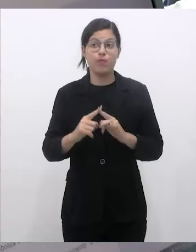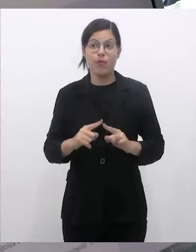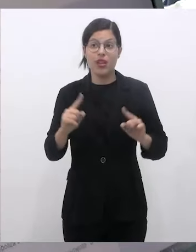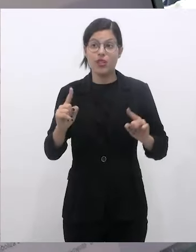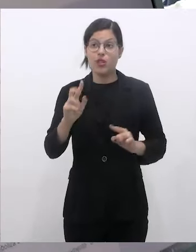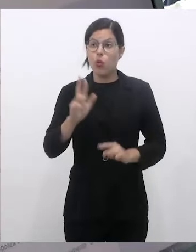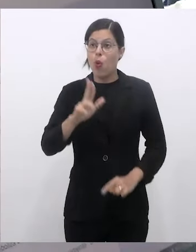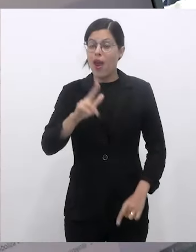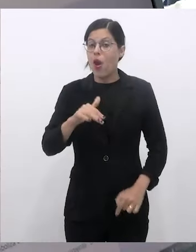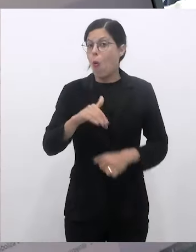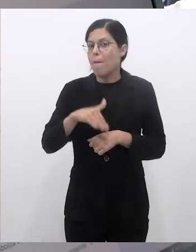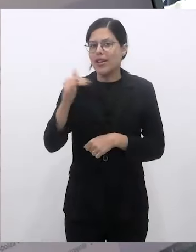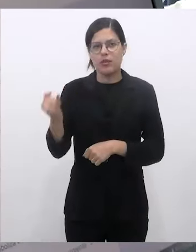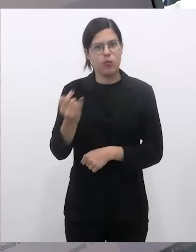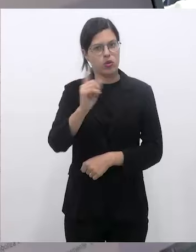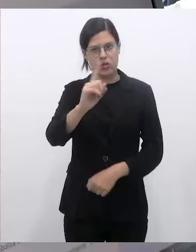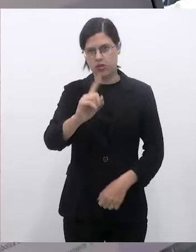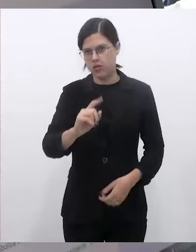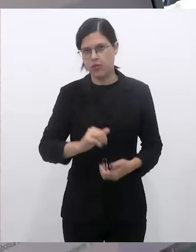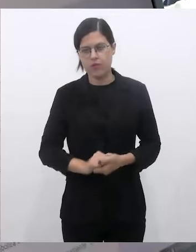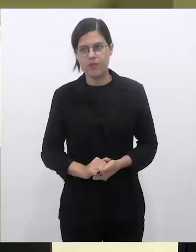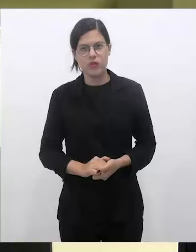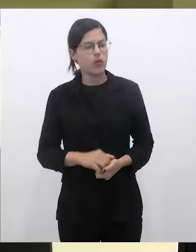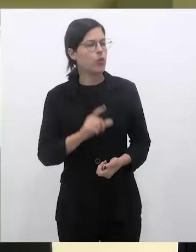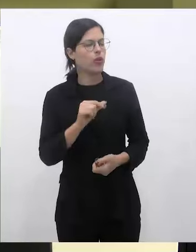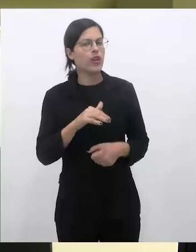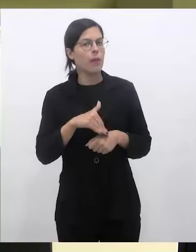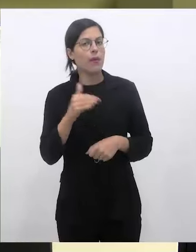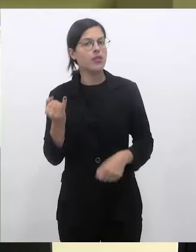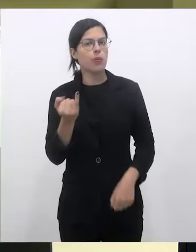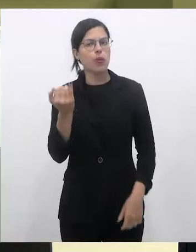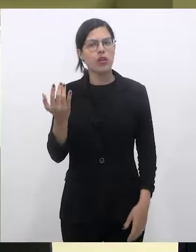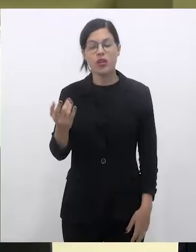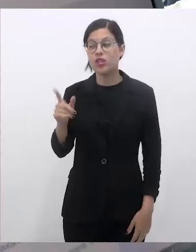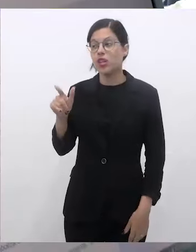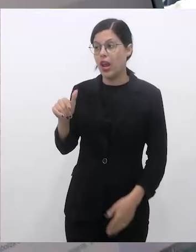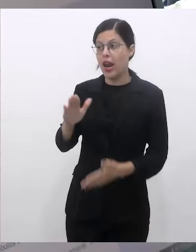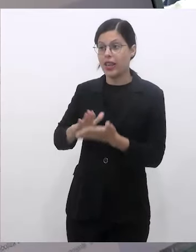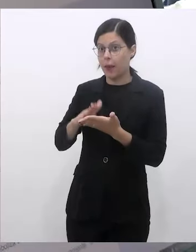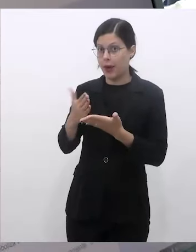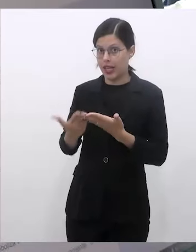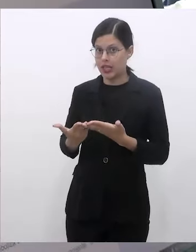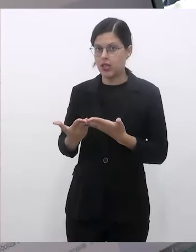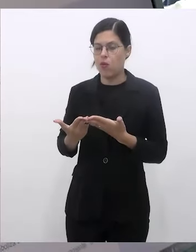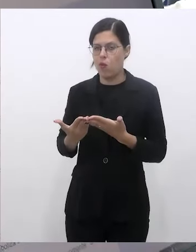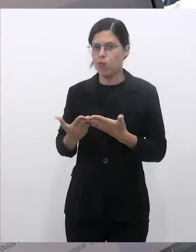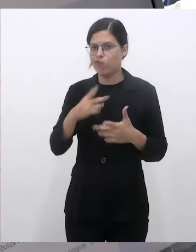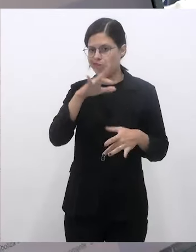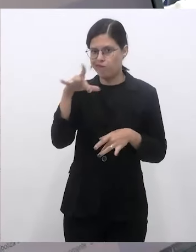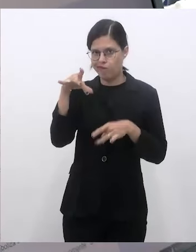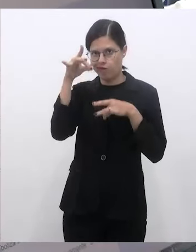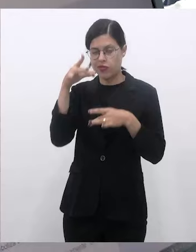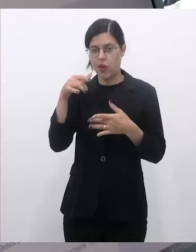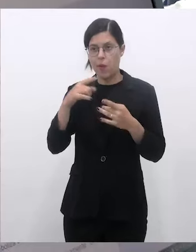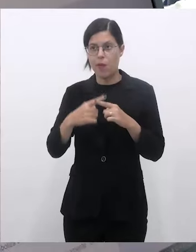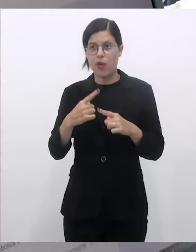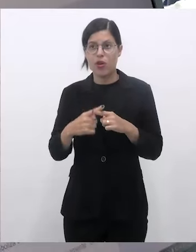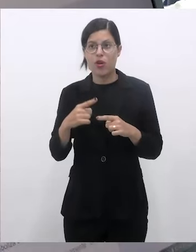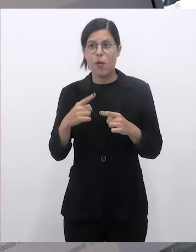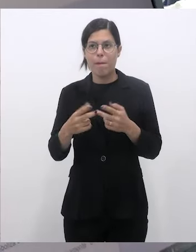mas não é o mais importante. O que é o mais importante? É a interpretação. Porque às vezes eu